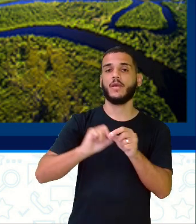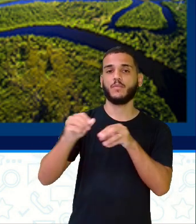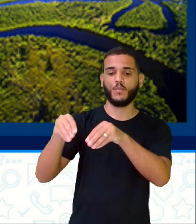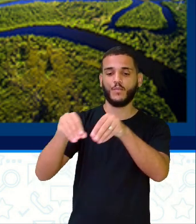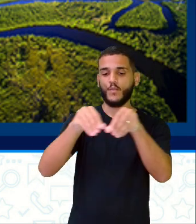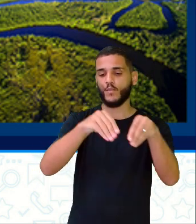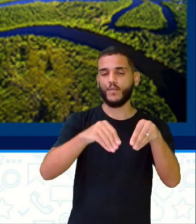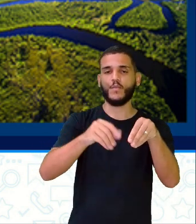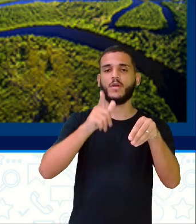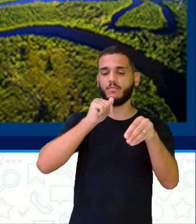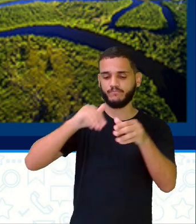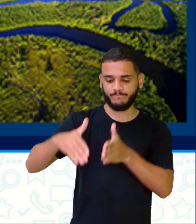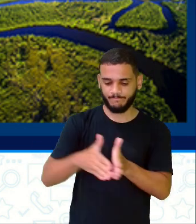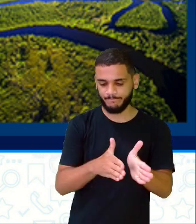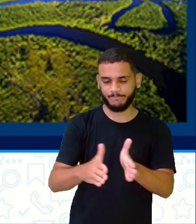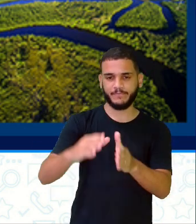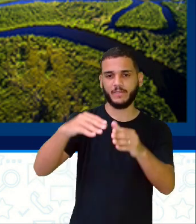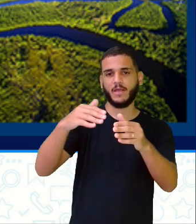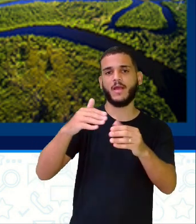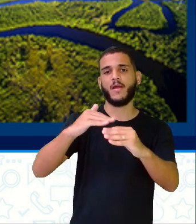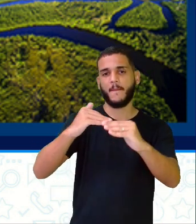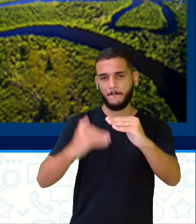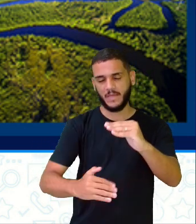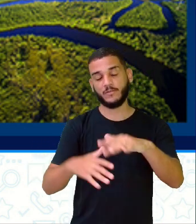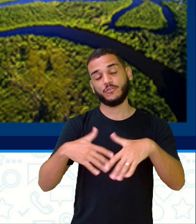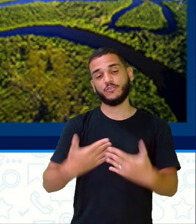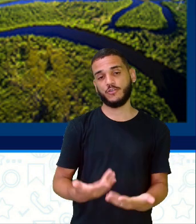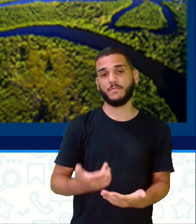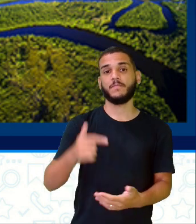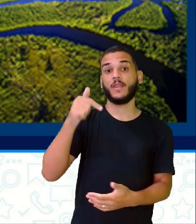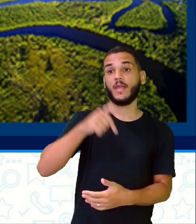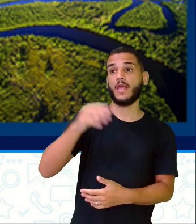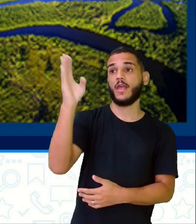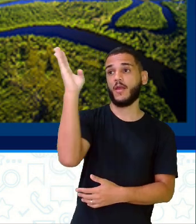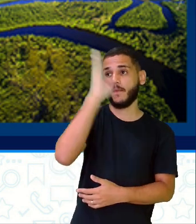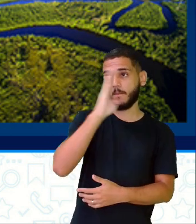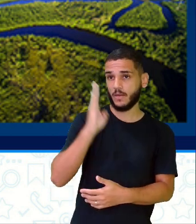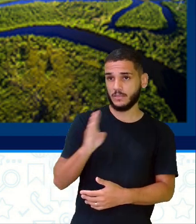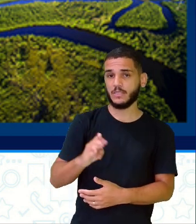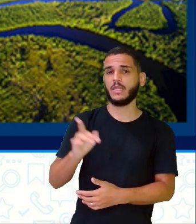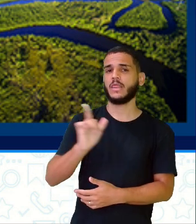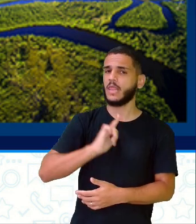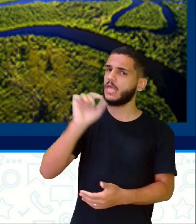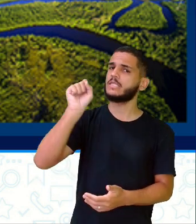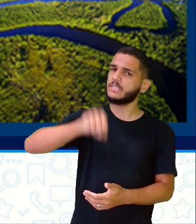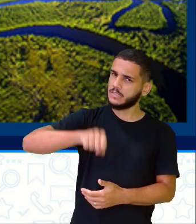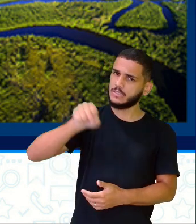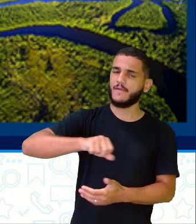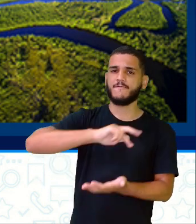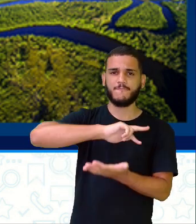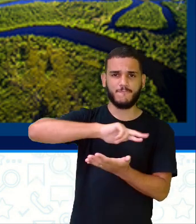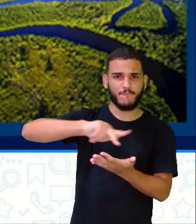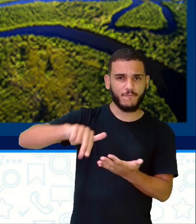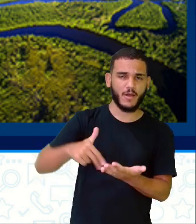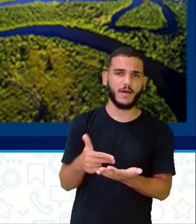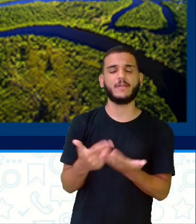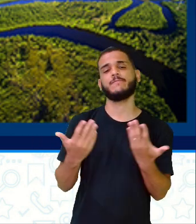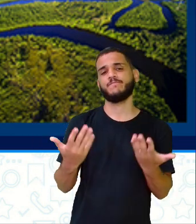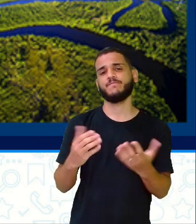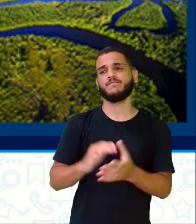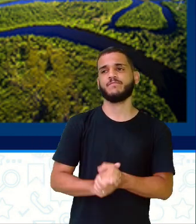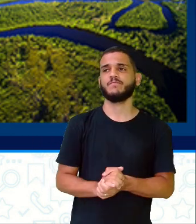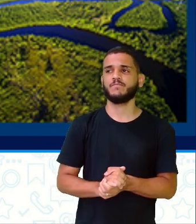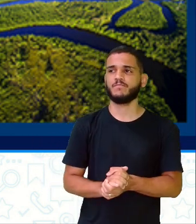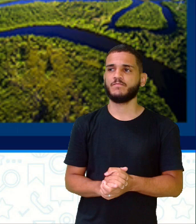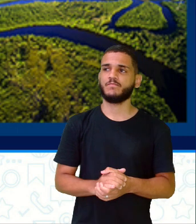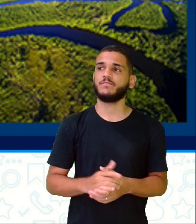falou, e o Brasil existe grandes quantidades de reserva subterrânea, inclusive nós